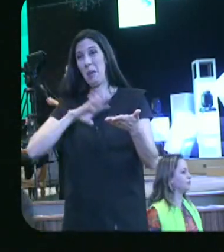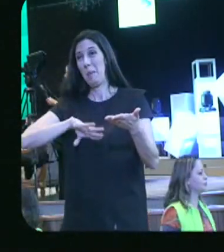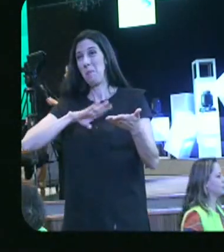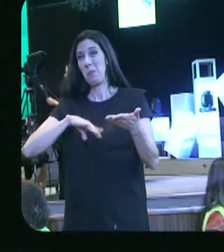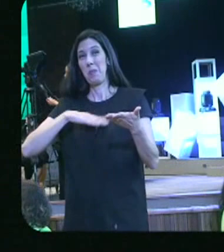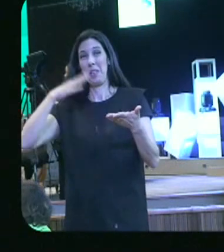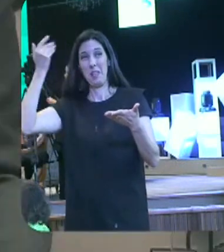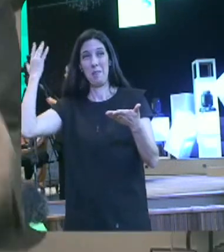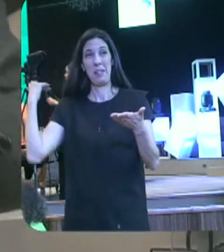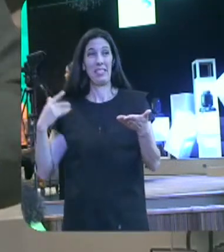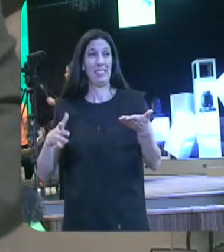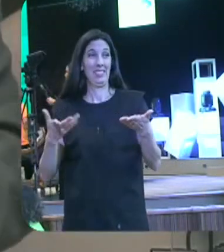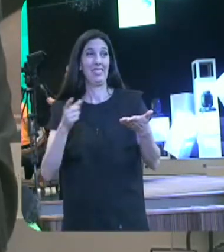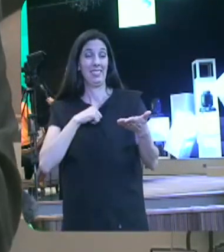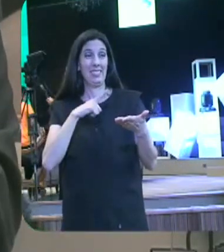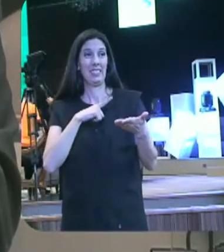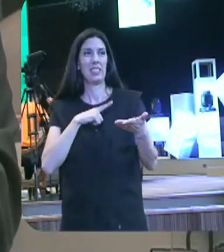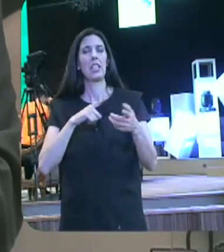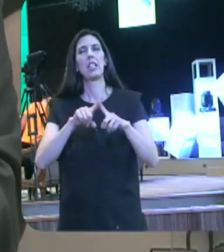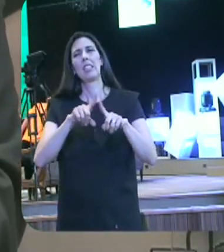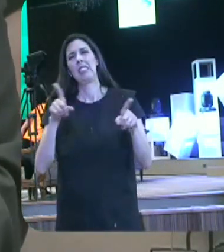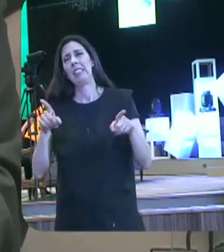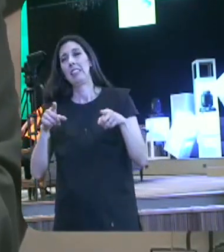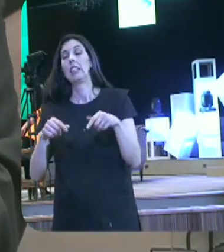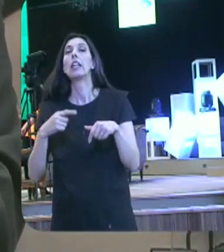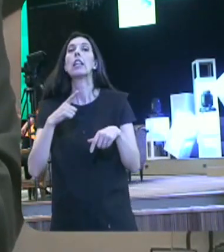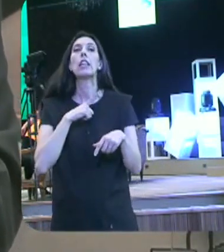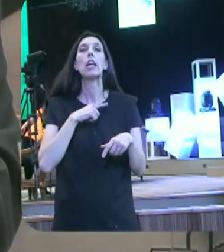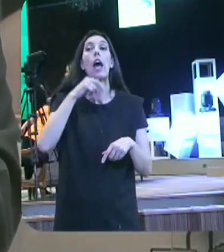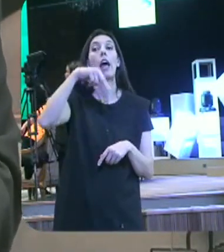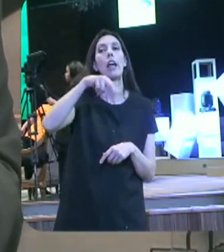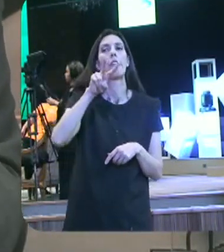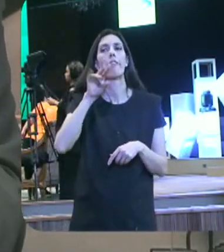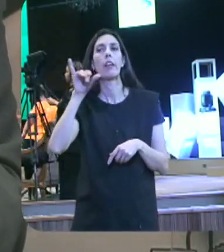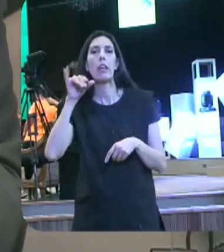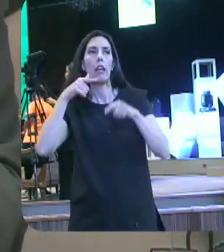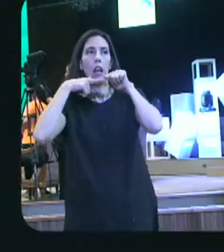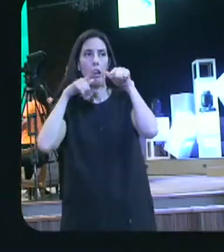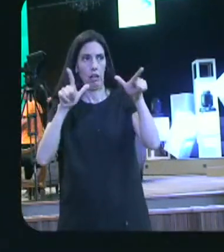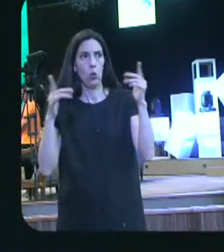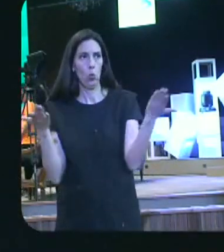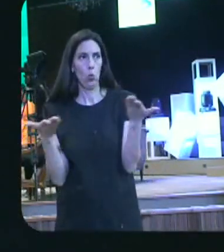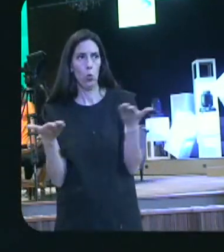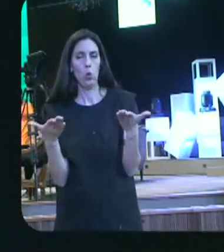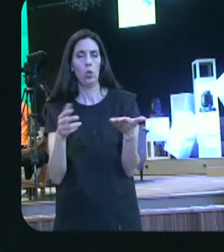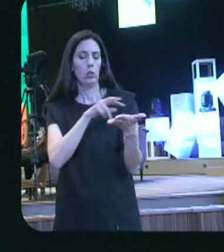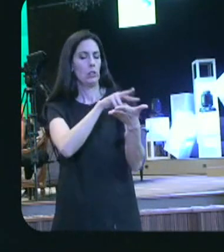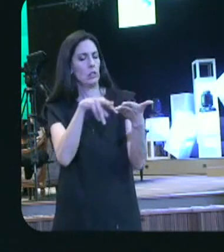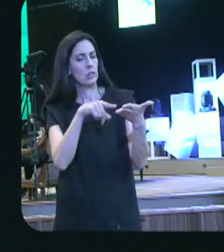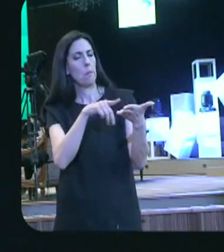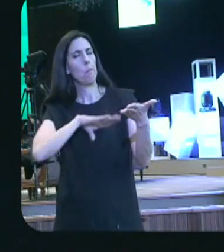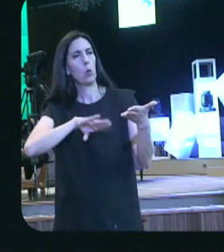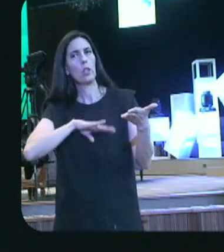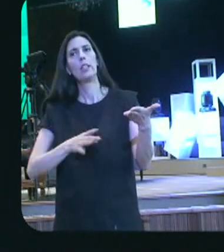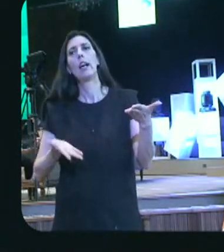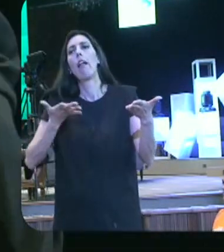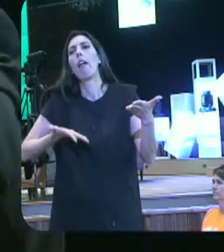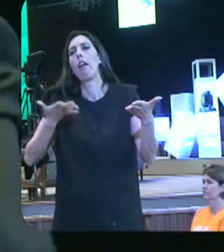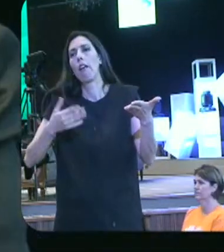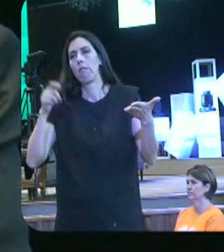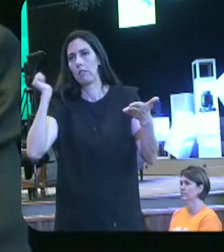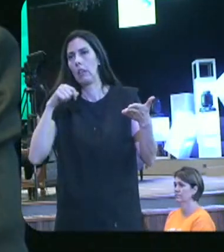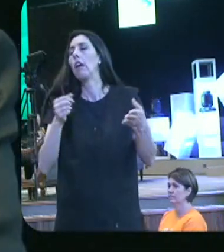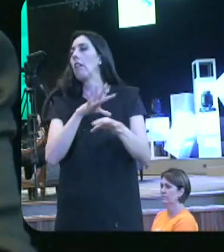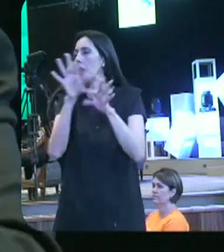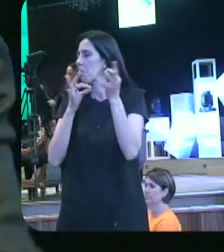daquela época. Tem uma linguagem que eu gosto de usar, que está na linguagem de hoje, e que a gente consegue ler e entender. E eu quero dar